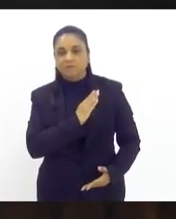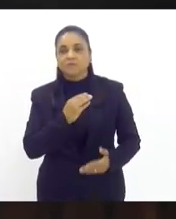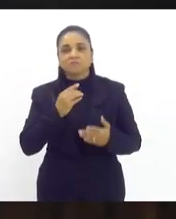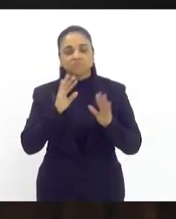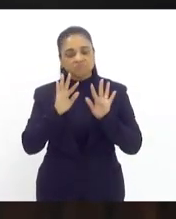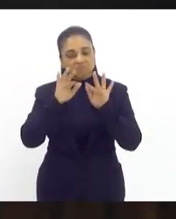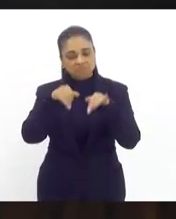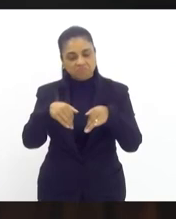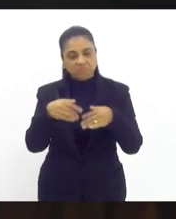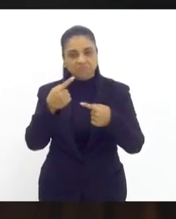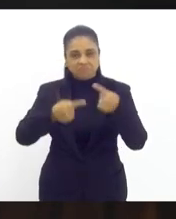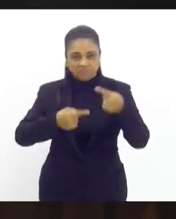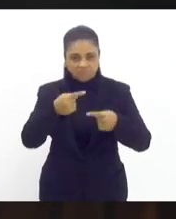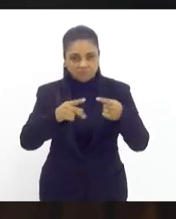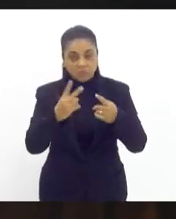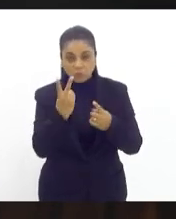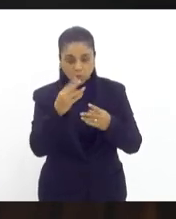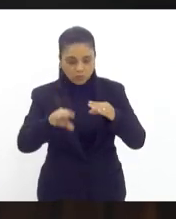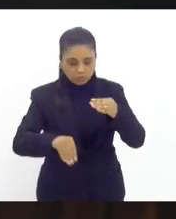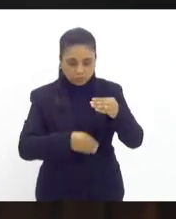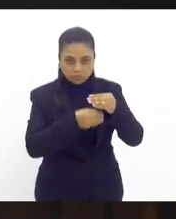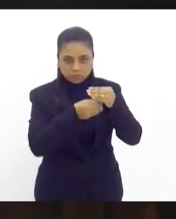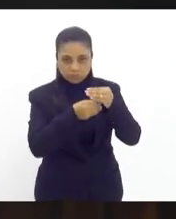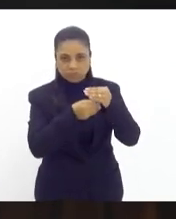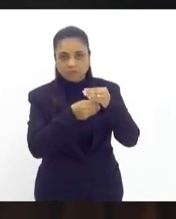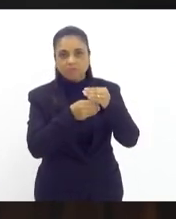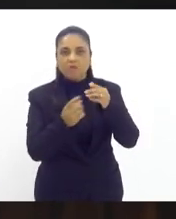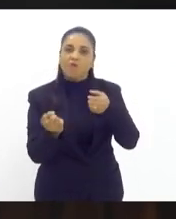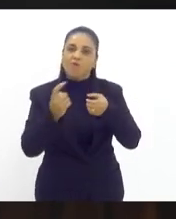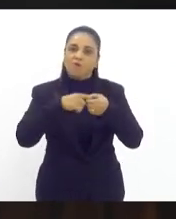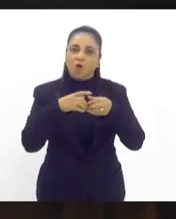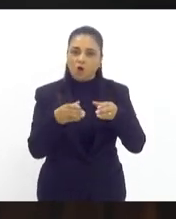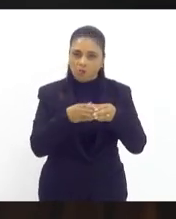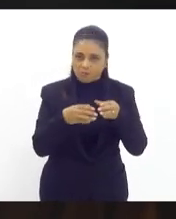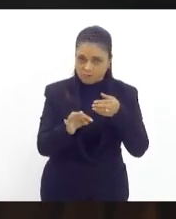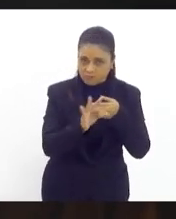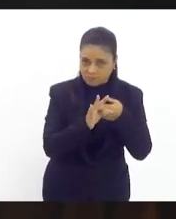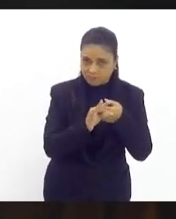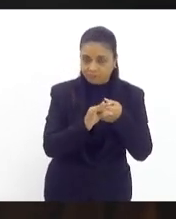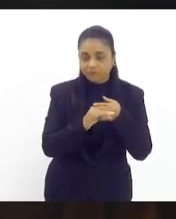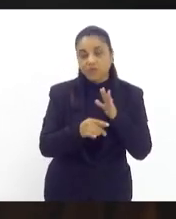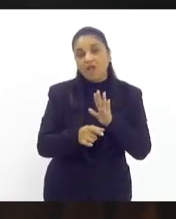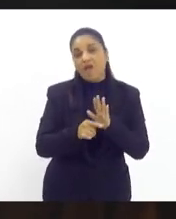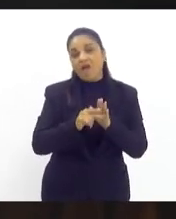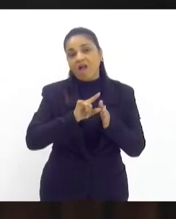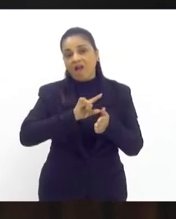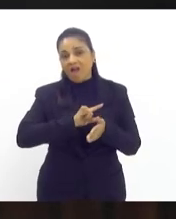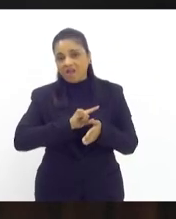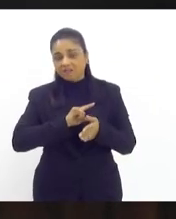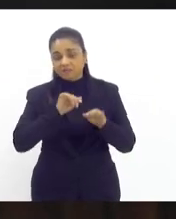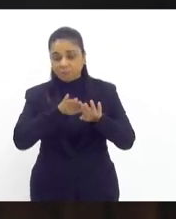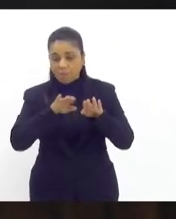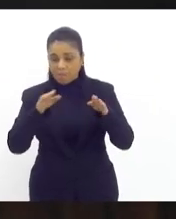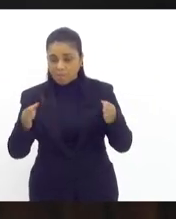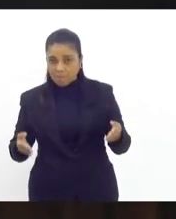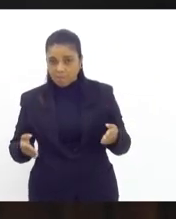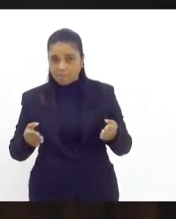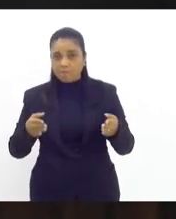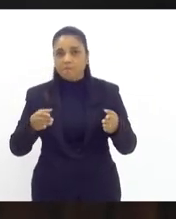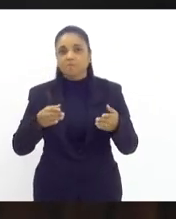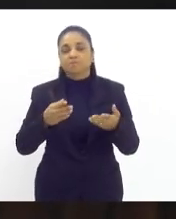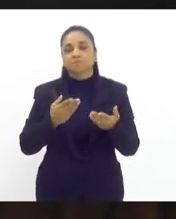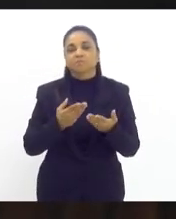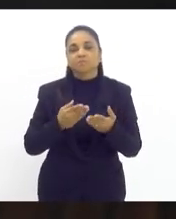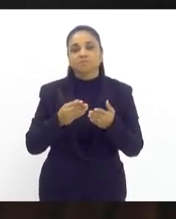recebeu 12 menos e volta às comissões antes porém antes porém há sobre a mesa o seguinte requerimentos aprovados